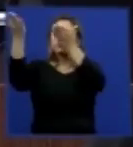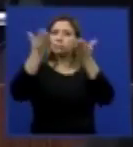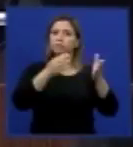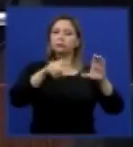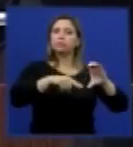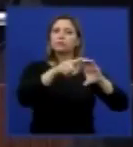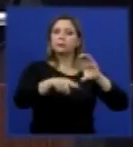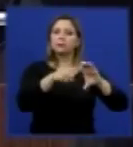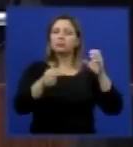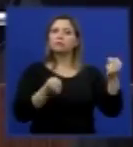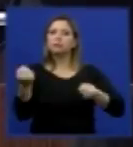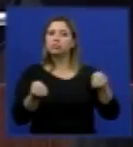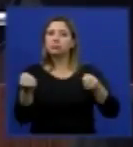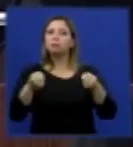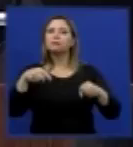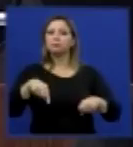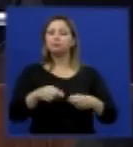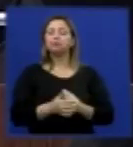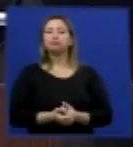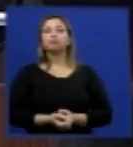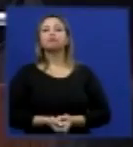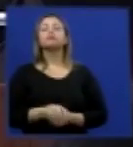os motivos